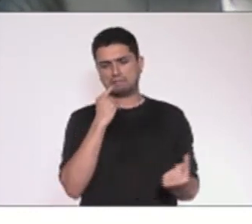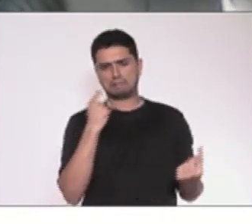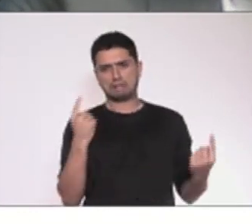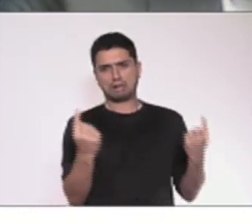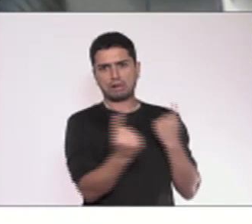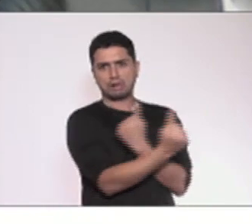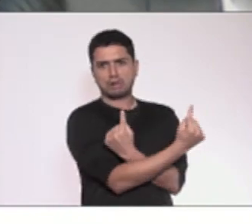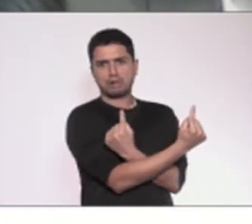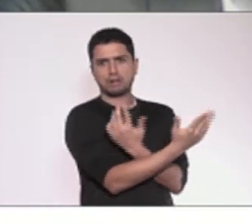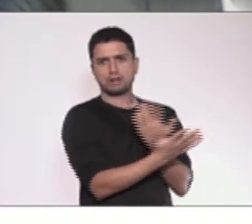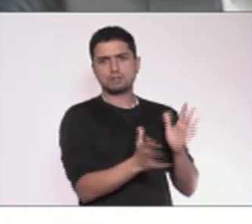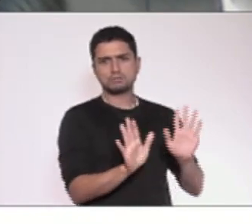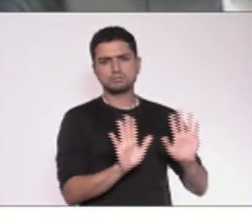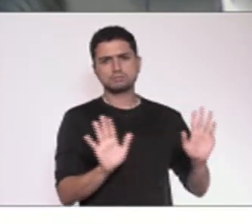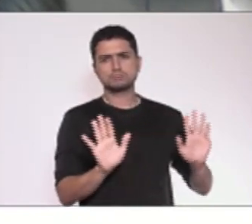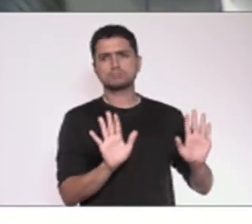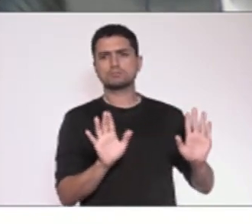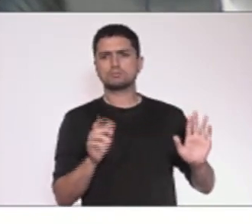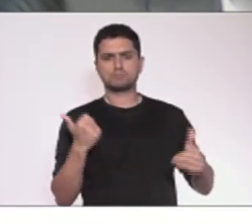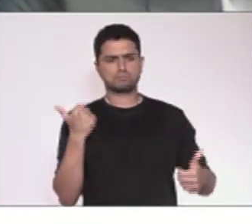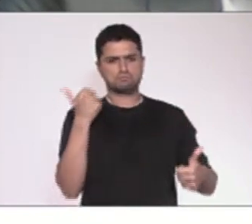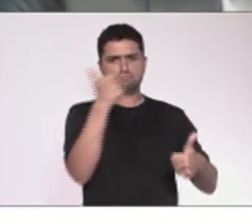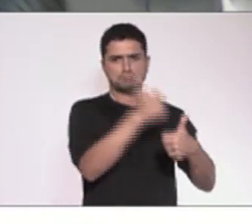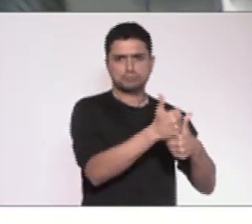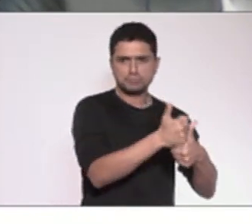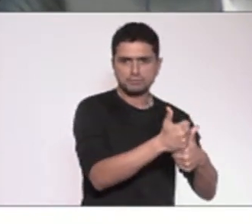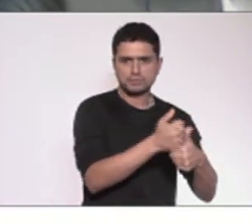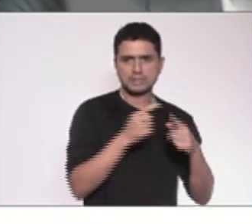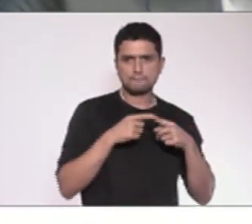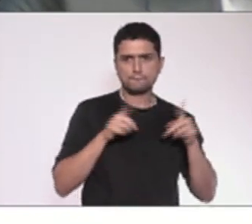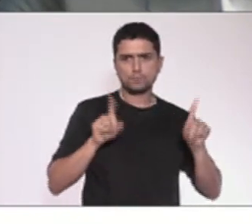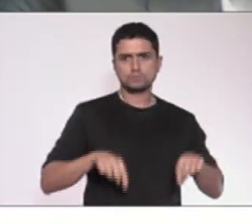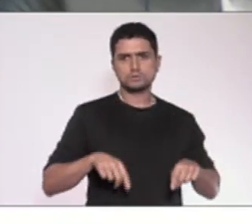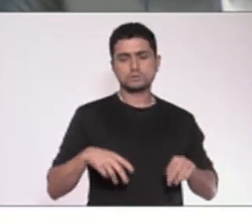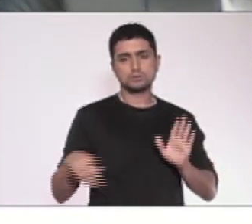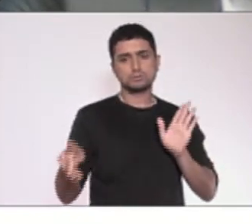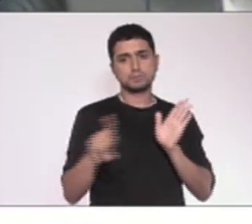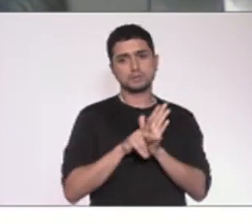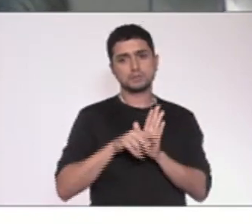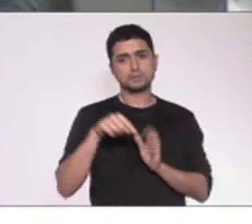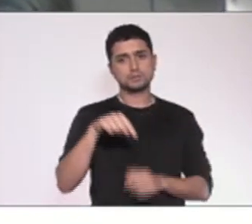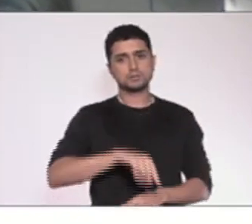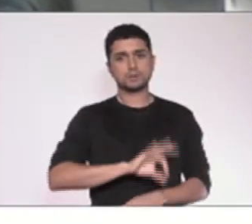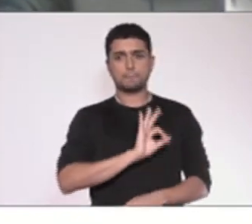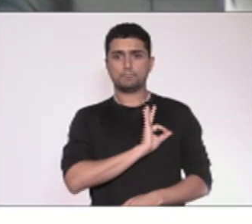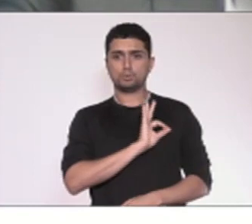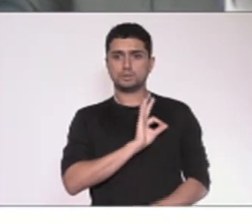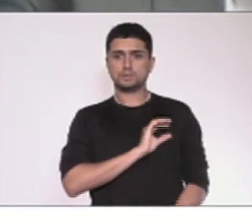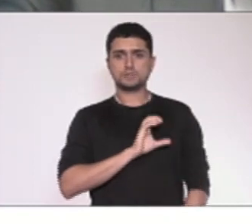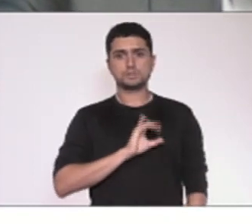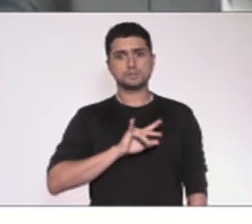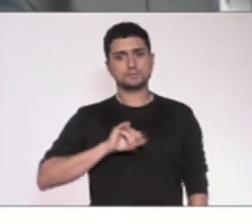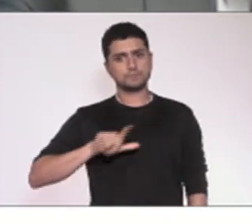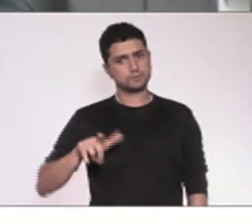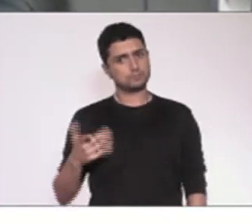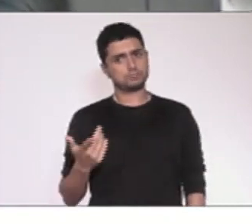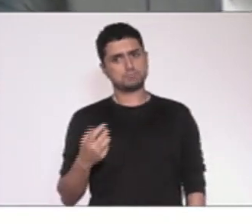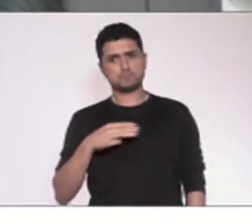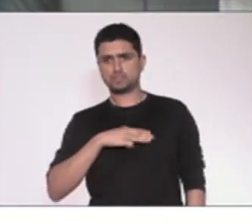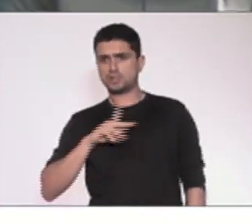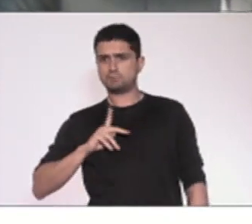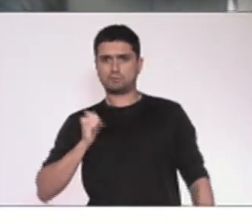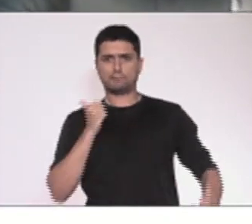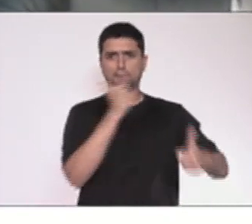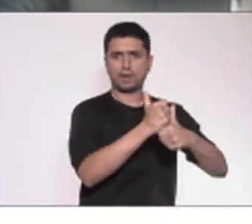e jamais vai tomar para si uma função que é da nossa valorosa Polícia Civil. Então,